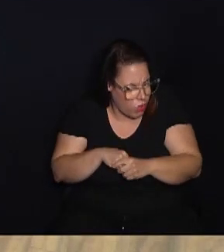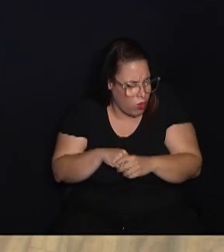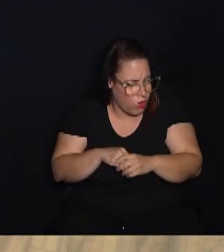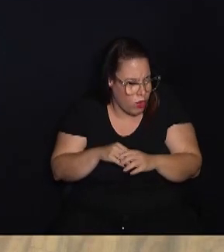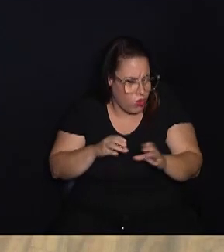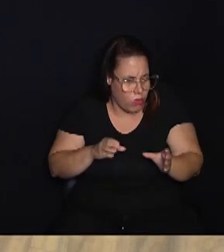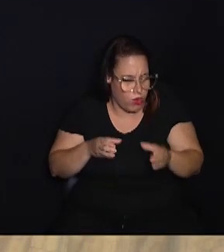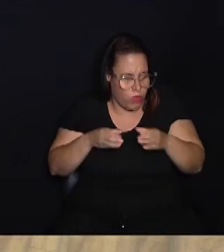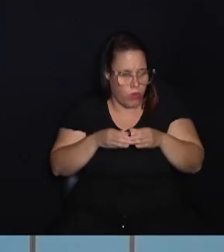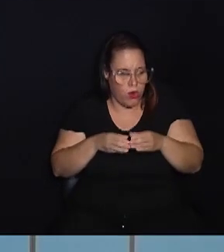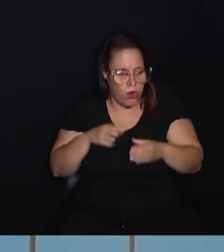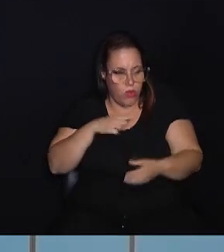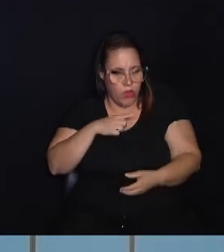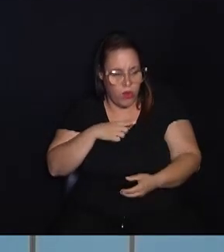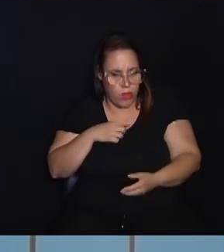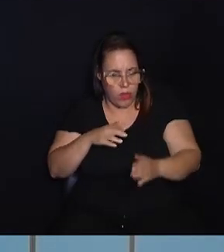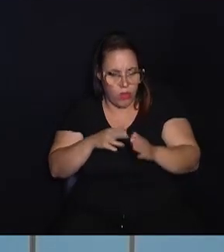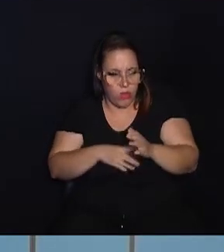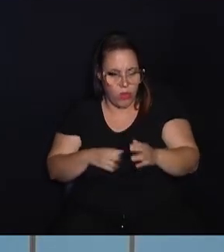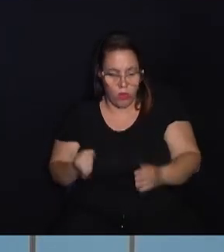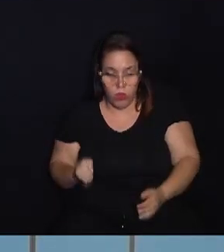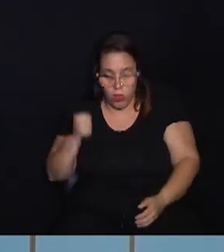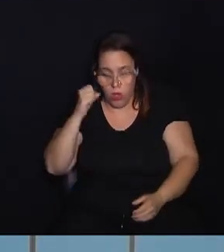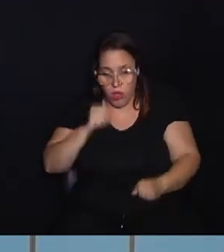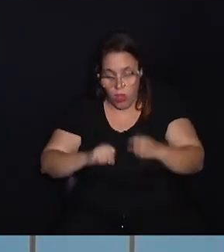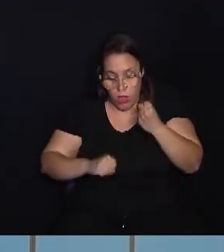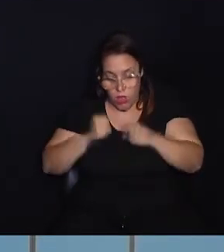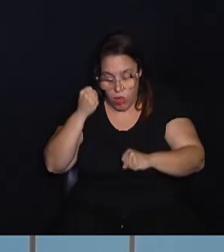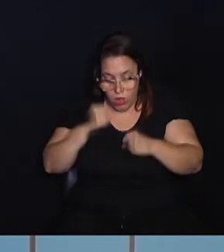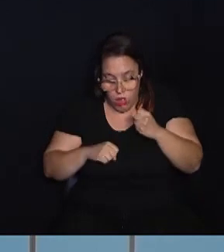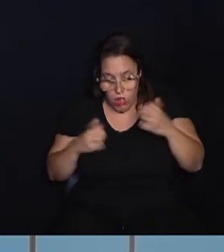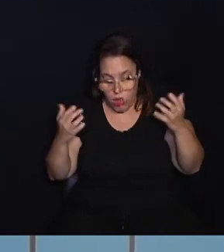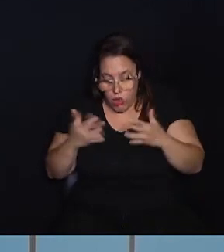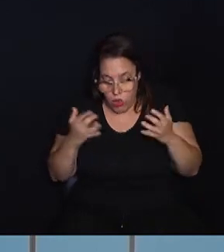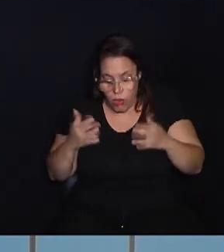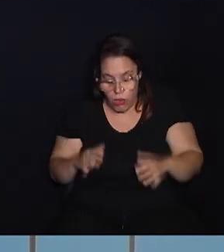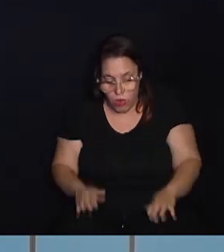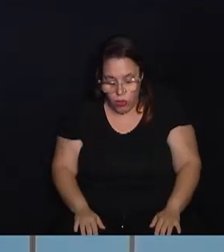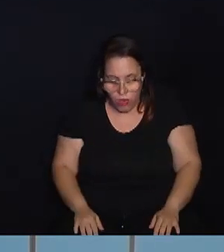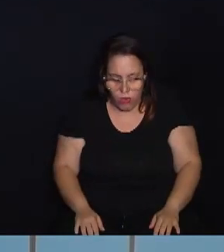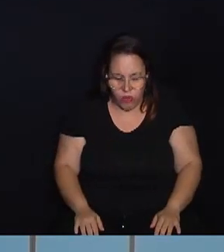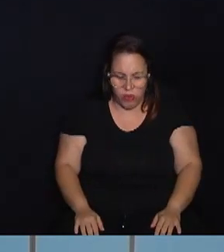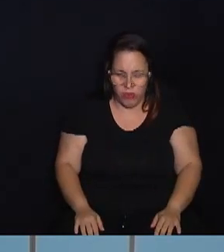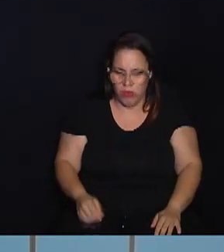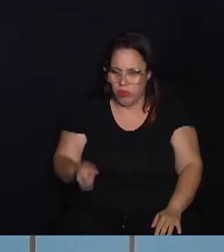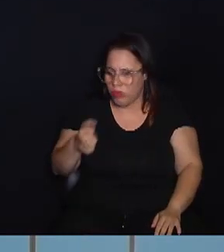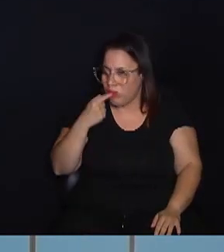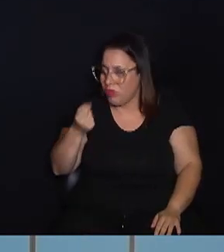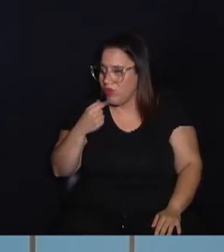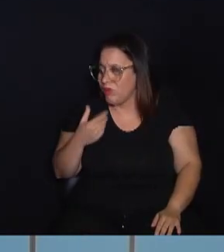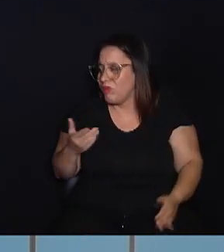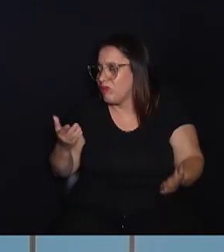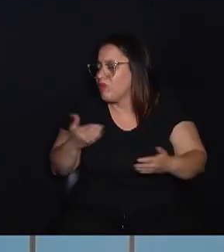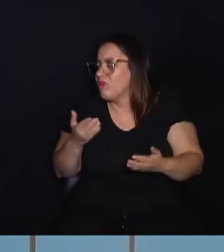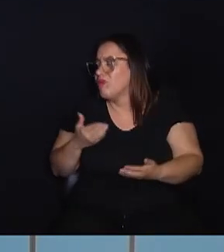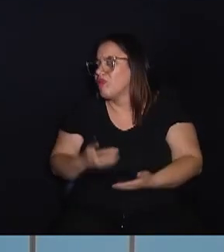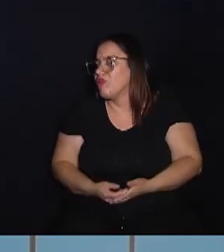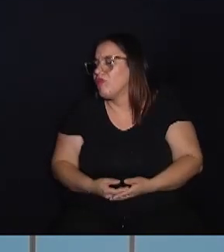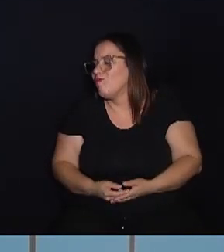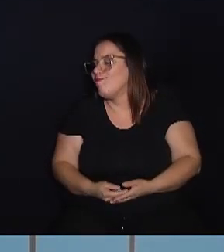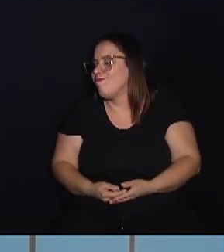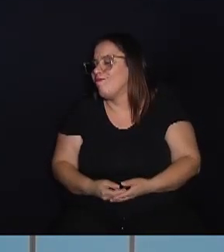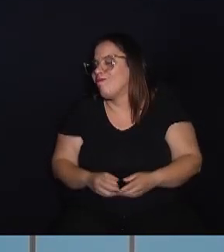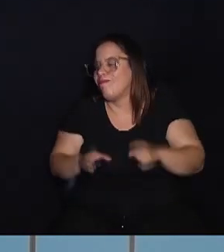nós temos um painel que chama o Poder da Indústria. Porque hoje o medicamento já está se tornando hoje um tipo de